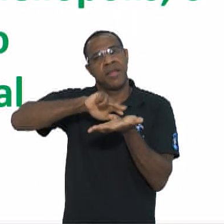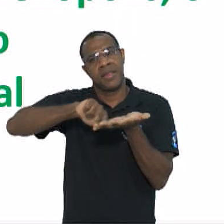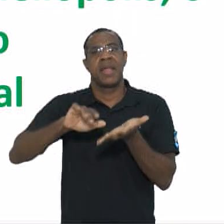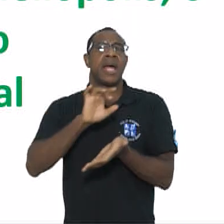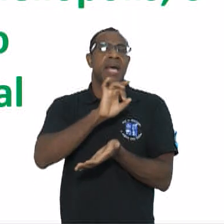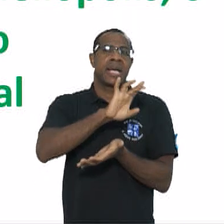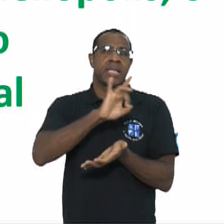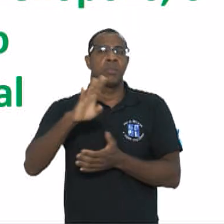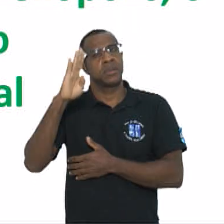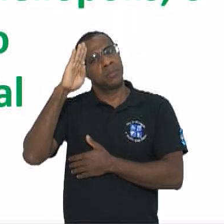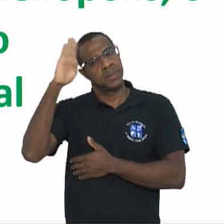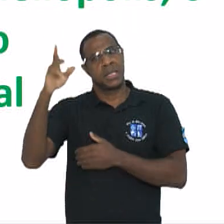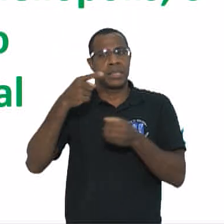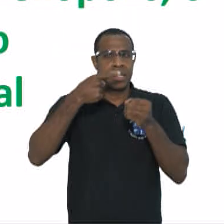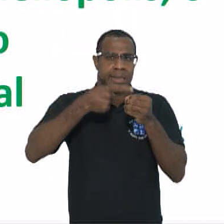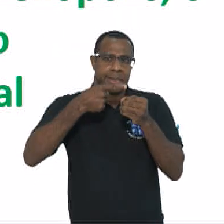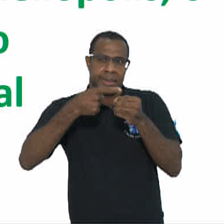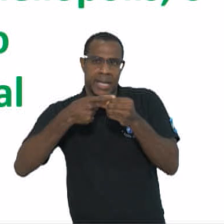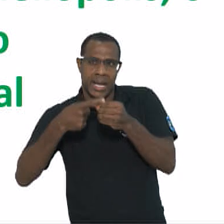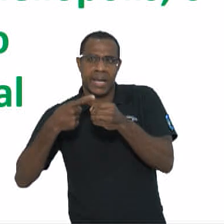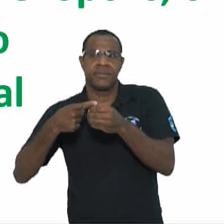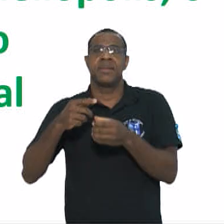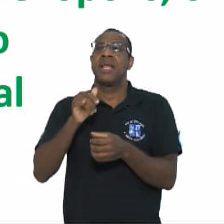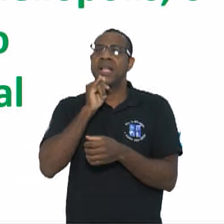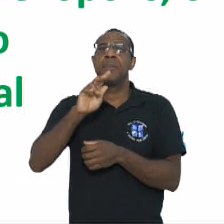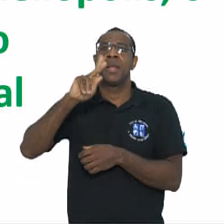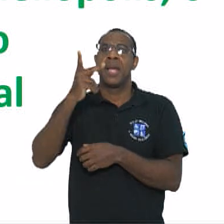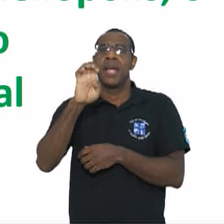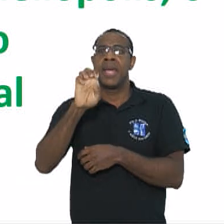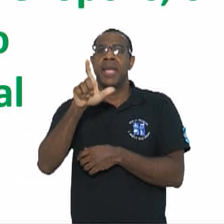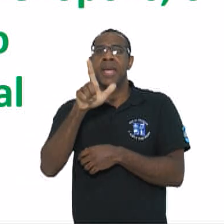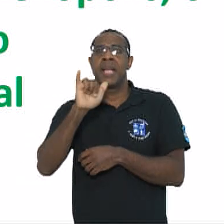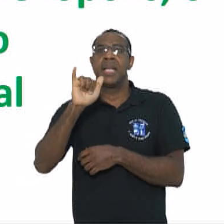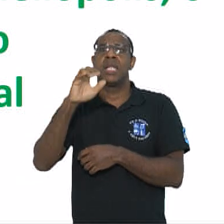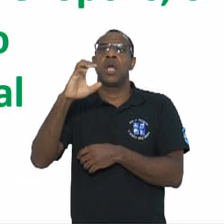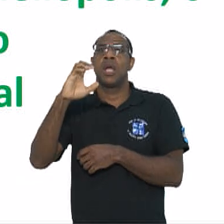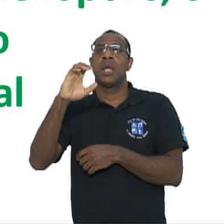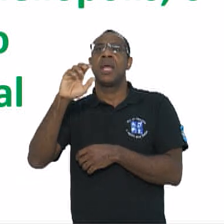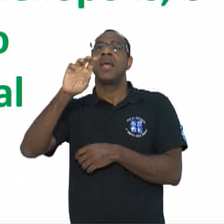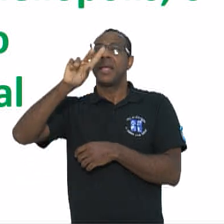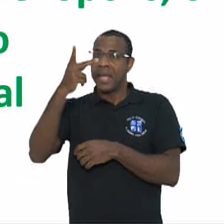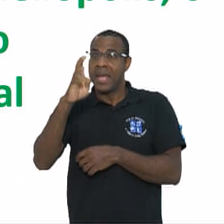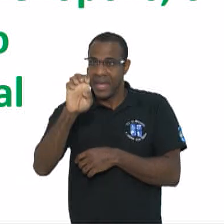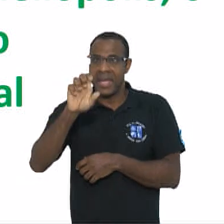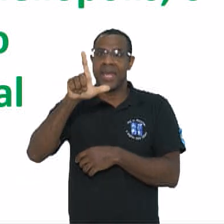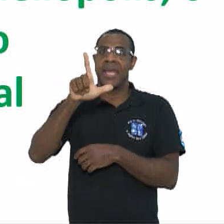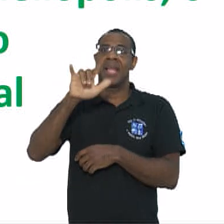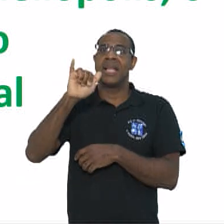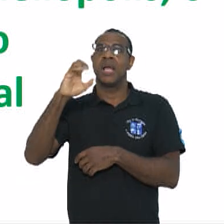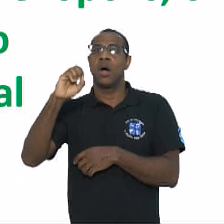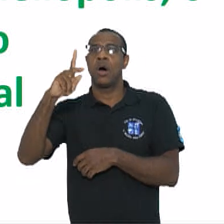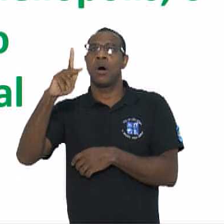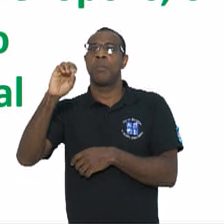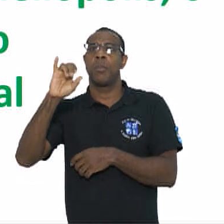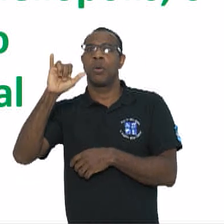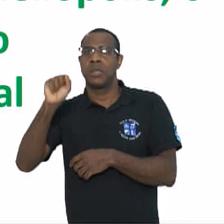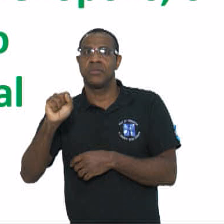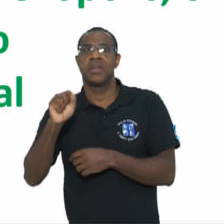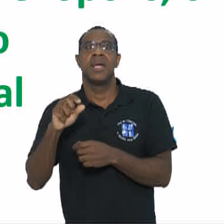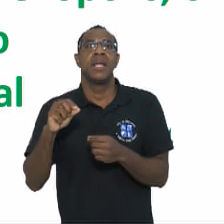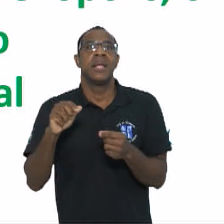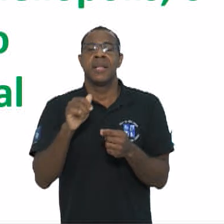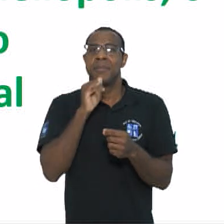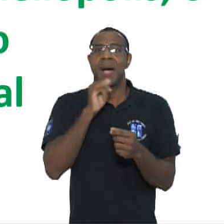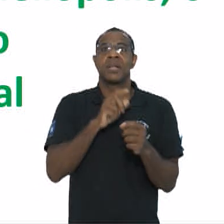das principais cidades, por exemplo, Heliópolis, que o professor Roberto pediu até para vocês focarem nela, ele passa a ter o mito